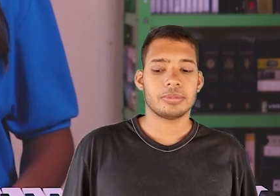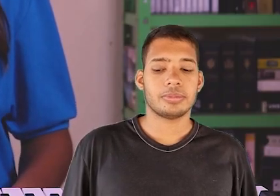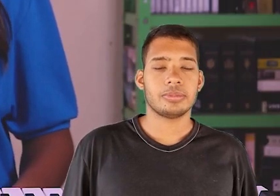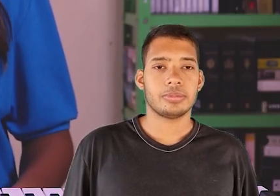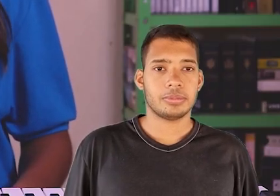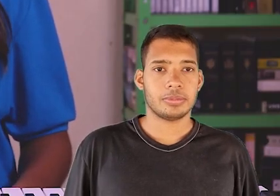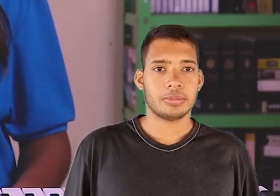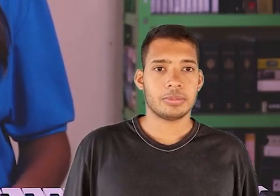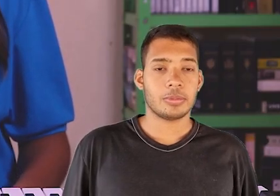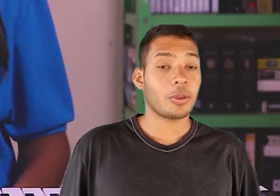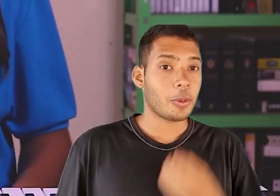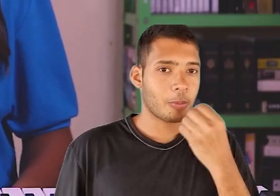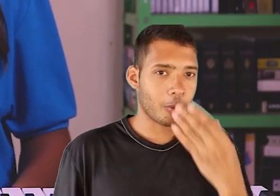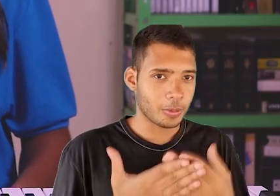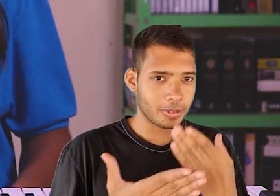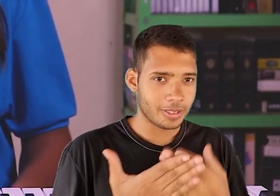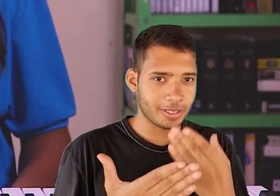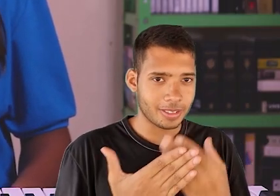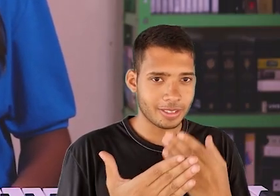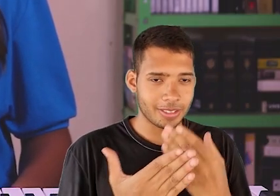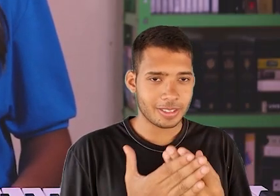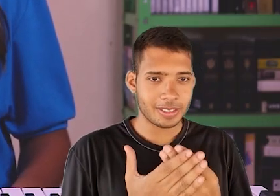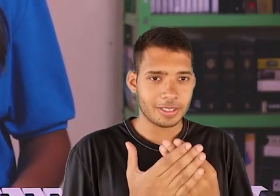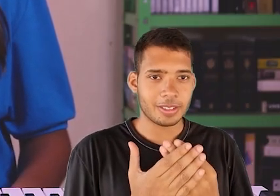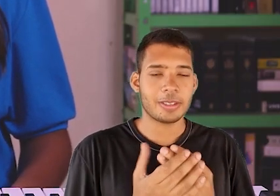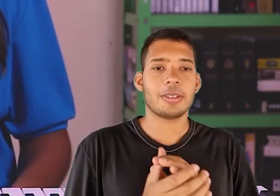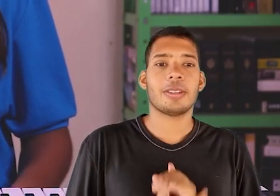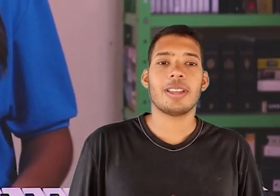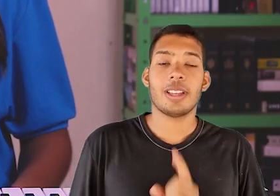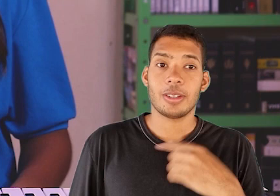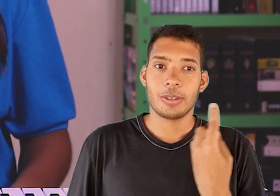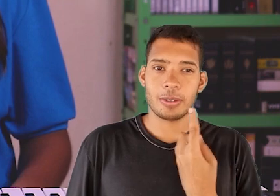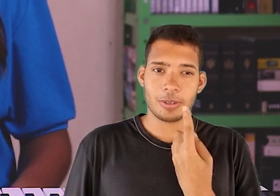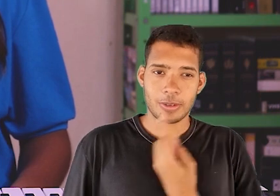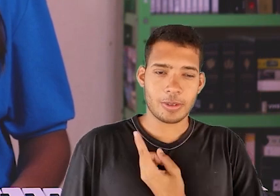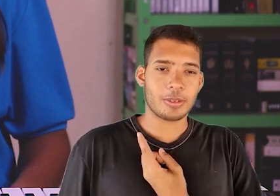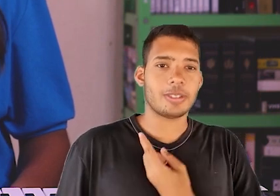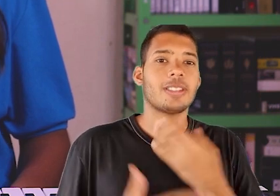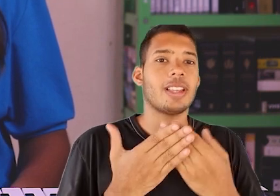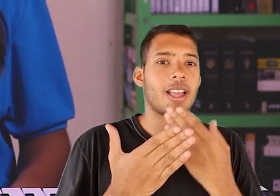amei. Bons estudos! E em nossa aula presencial,